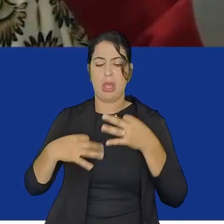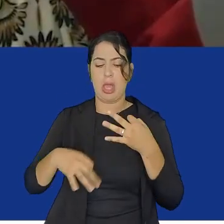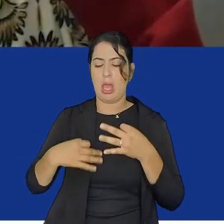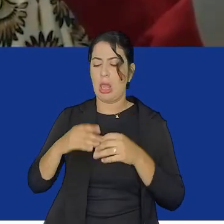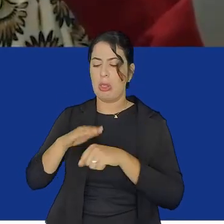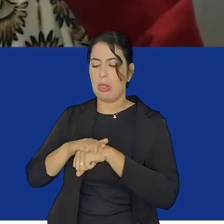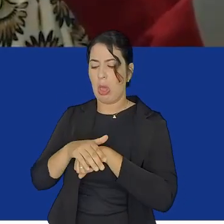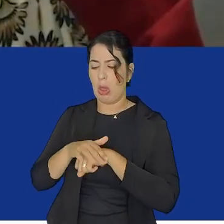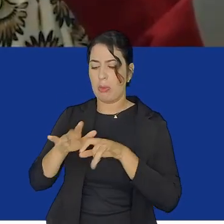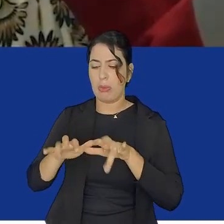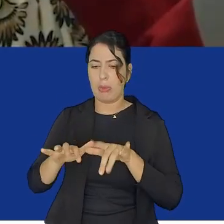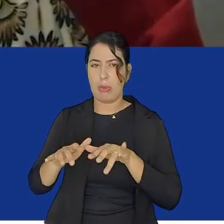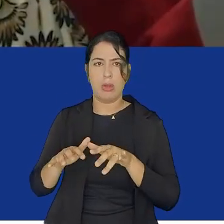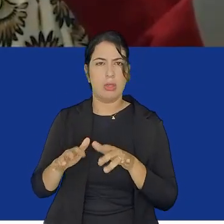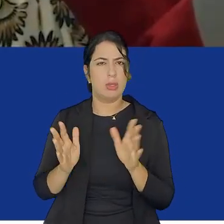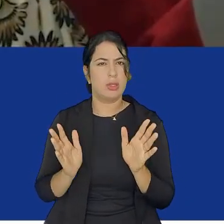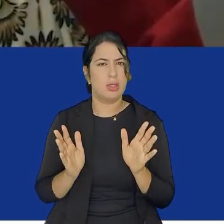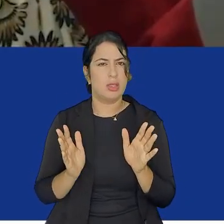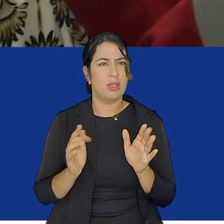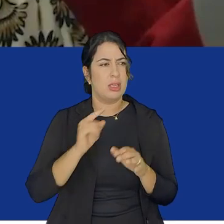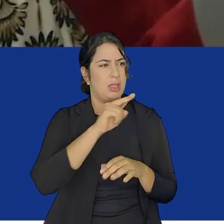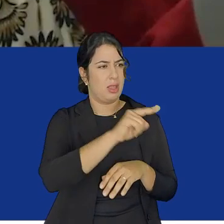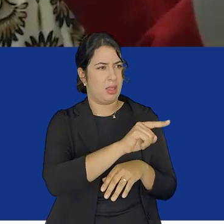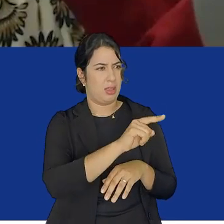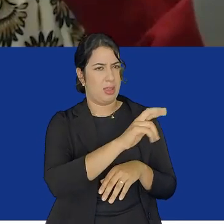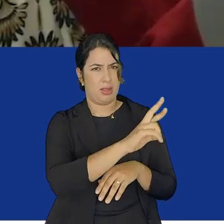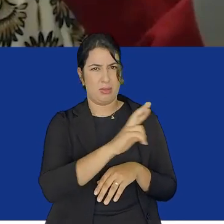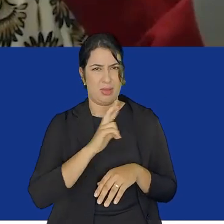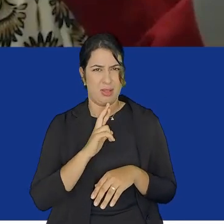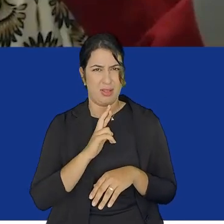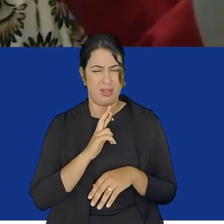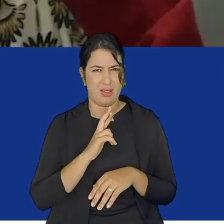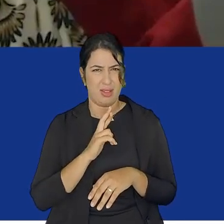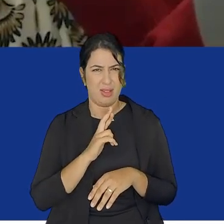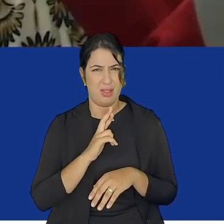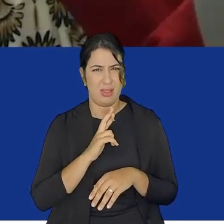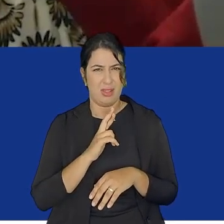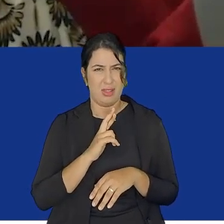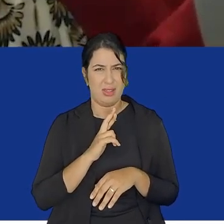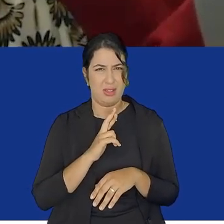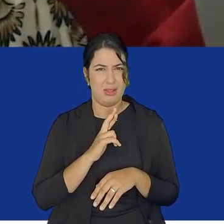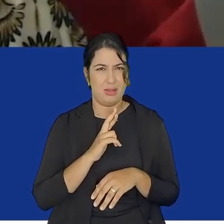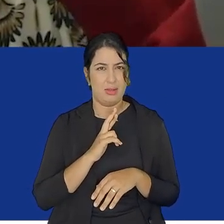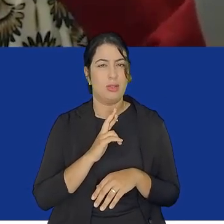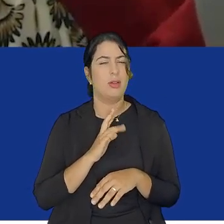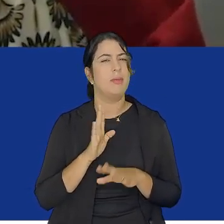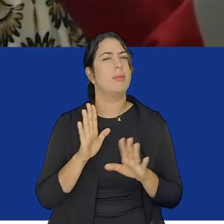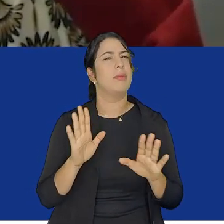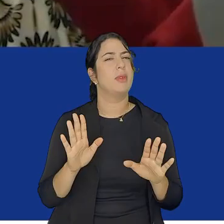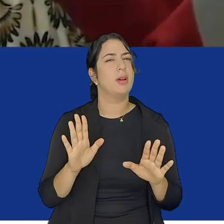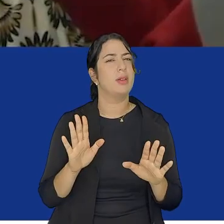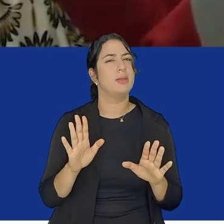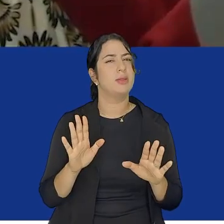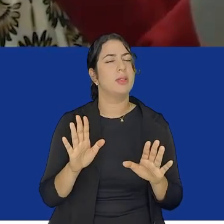trabalho à noite, ou eu não dou conta dos processos e trabalho à noite, a pessoa tem que me responder na hora que eu chamar. Tá, qual é o